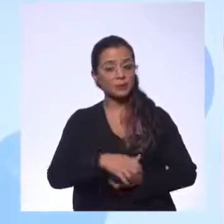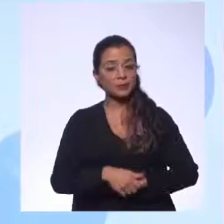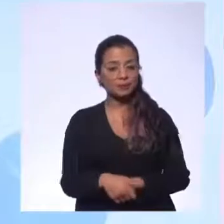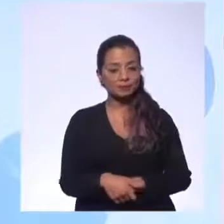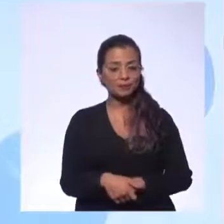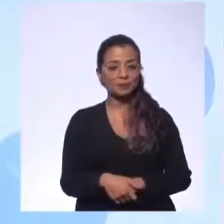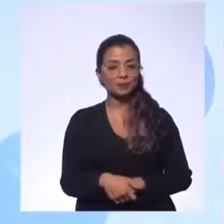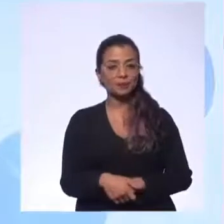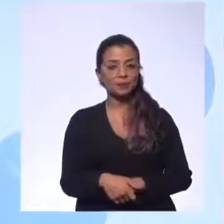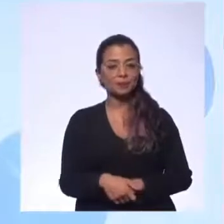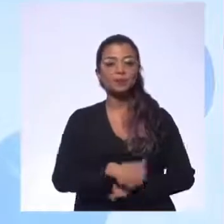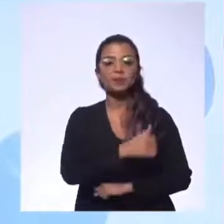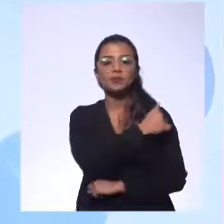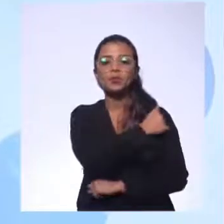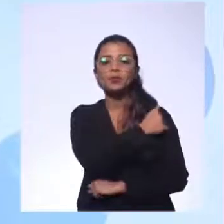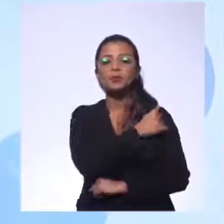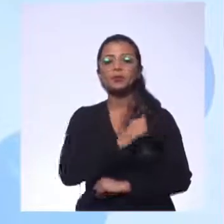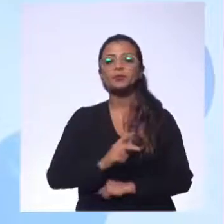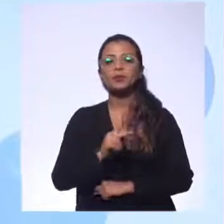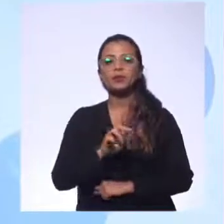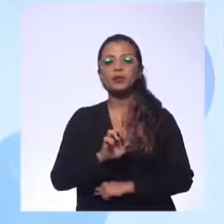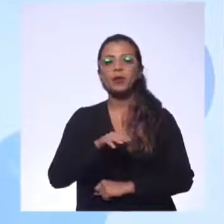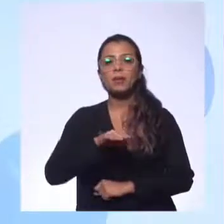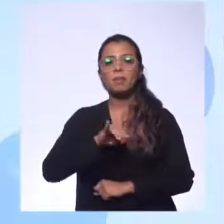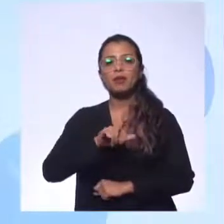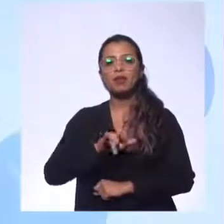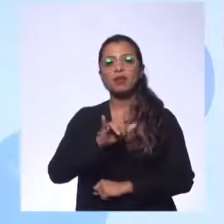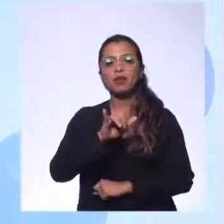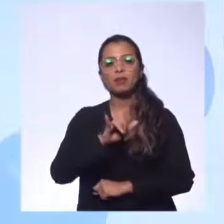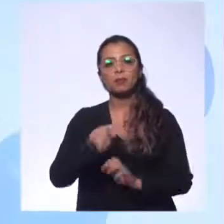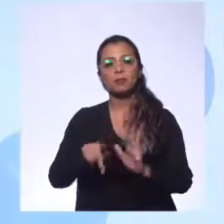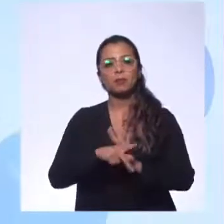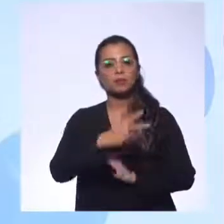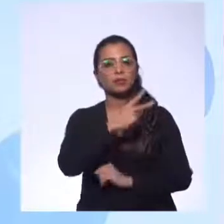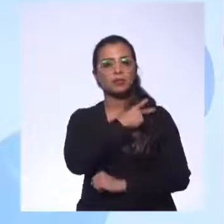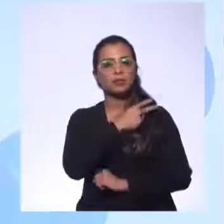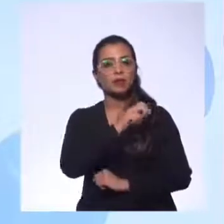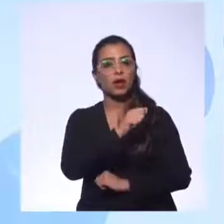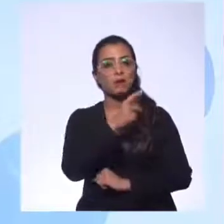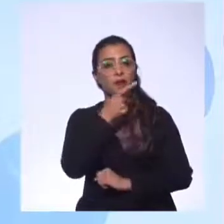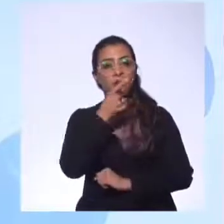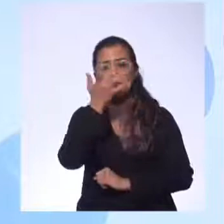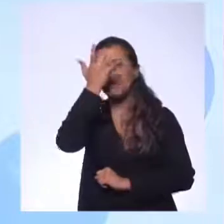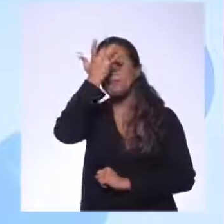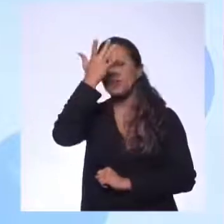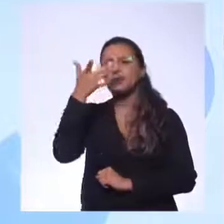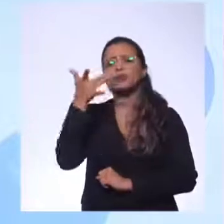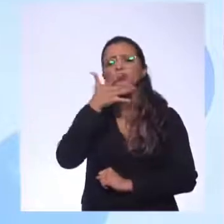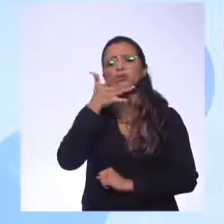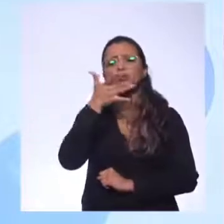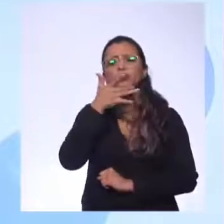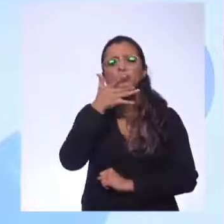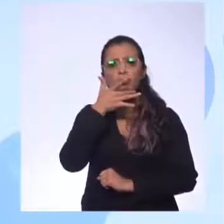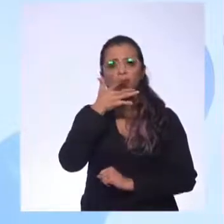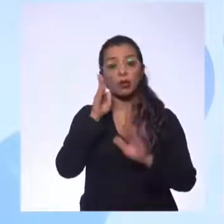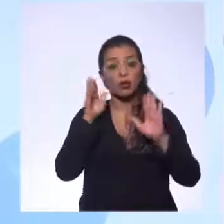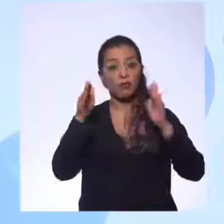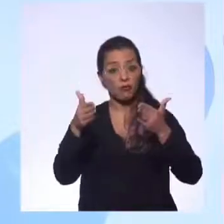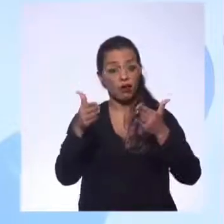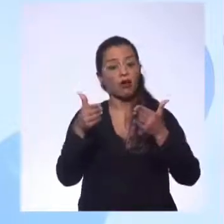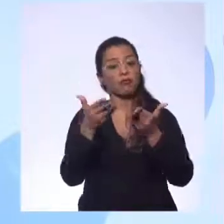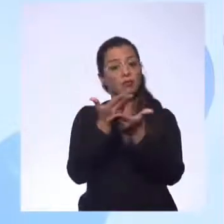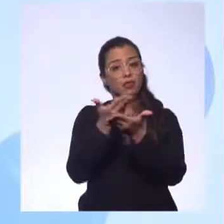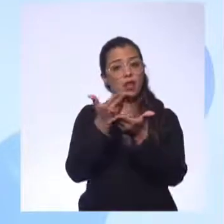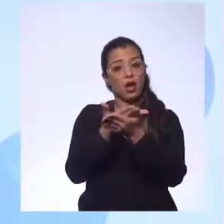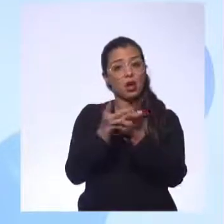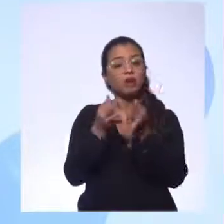a aluna Kemely, do segundo A, dizendo o seguinte: é muito mais gostoso e fácil se concentrar na aula ou nas questões ouvindo música